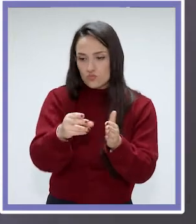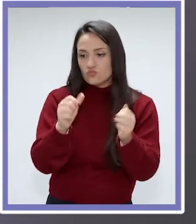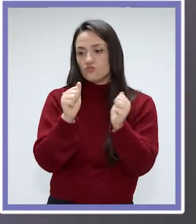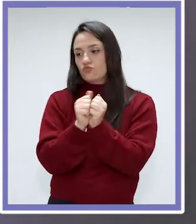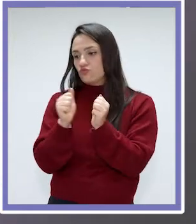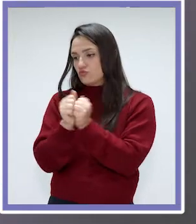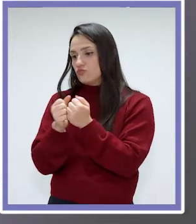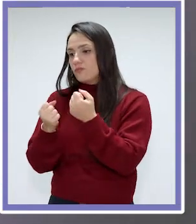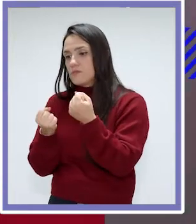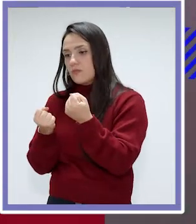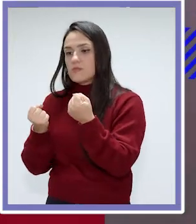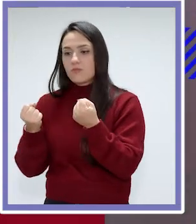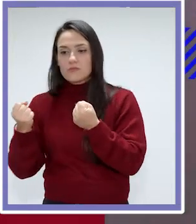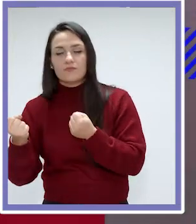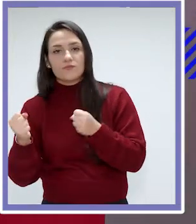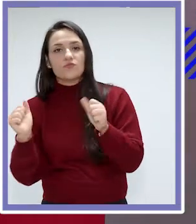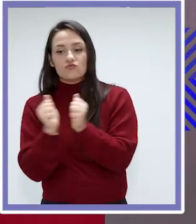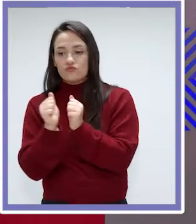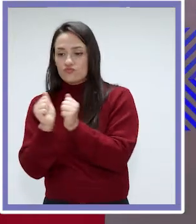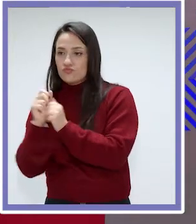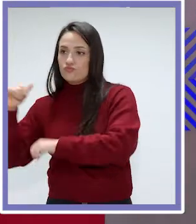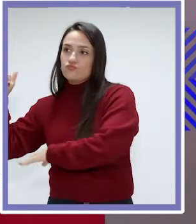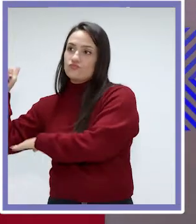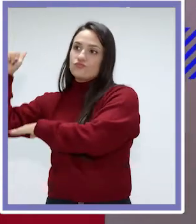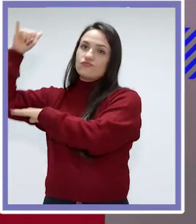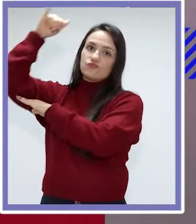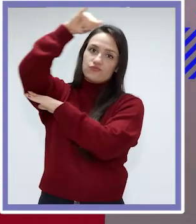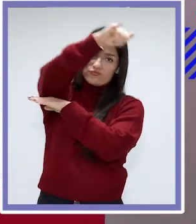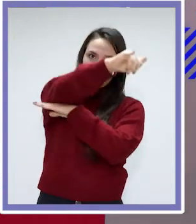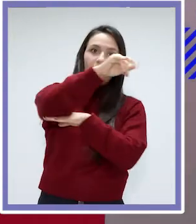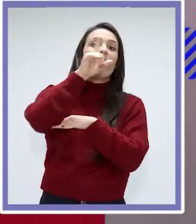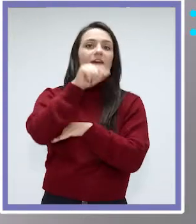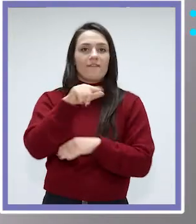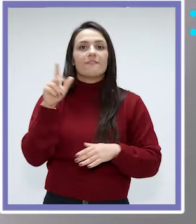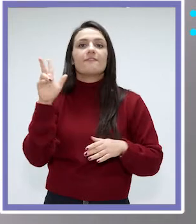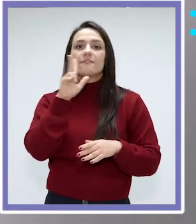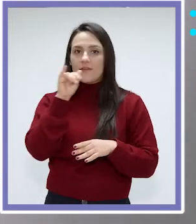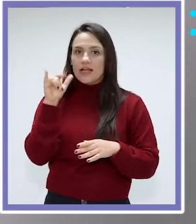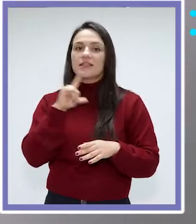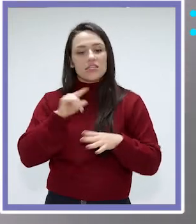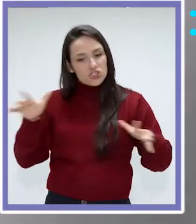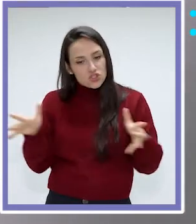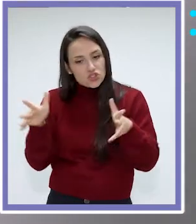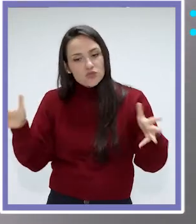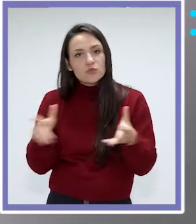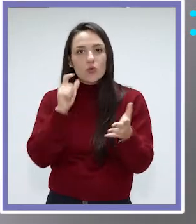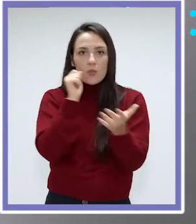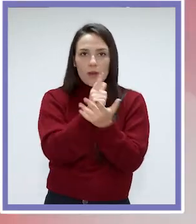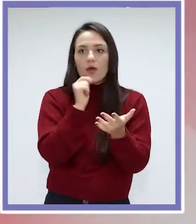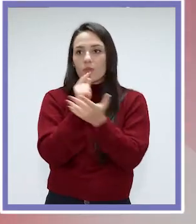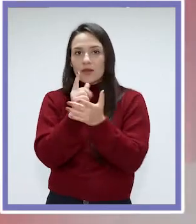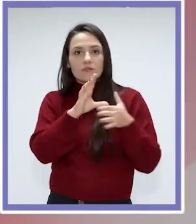ferroviários e aéreo, né? Que também é uma das questões que a gente vai